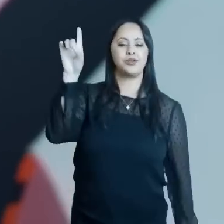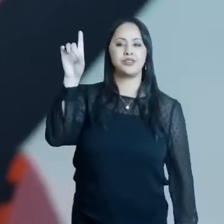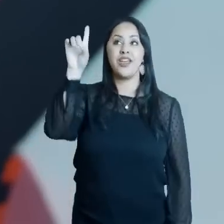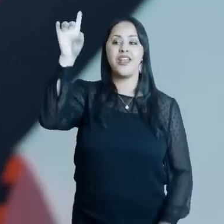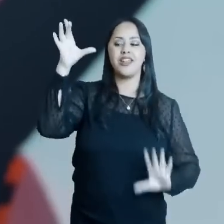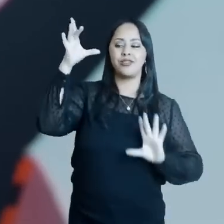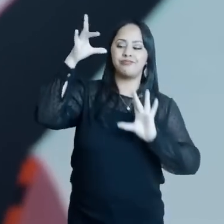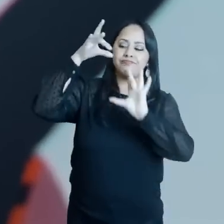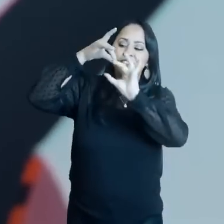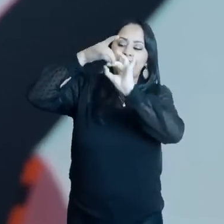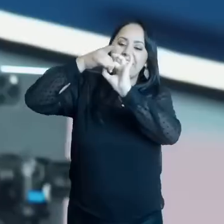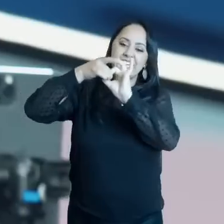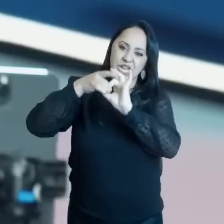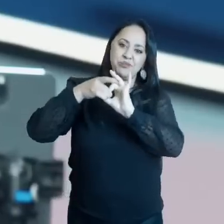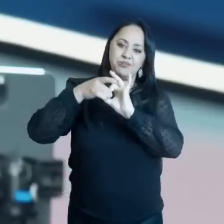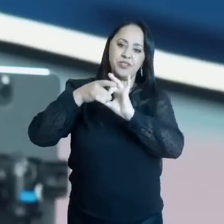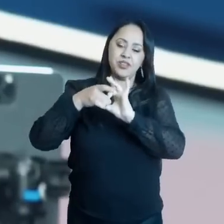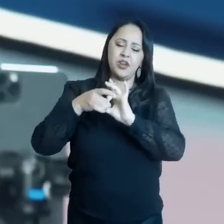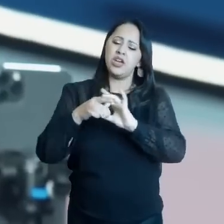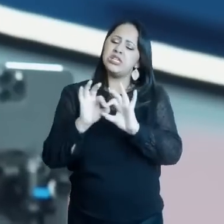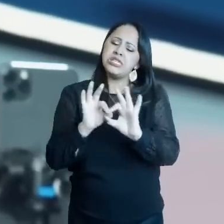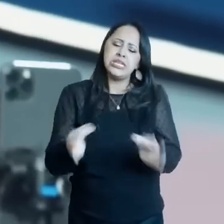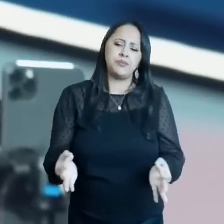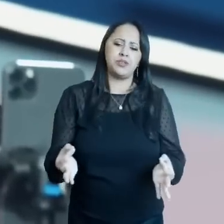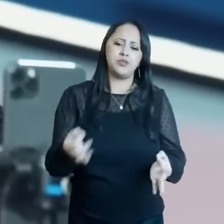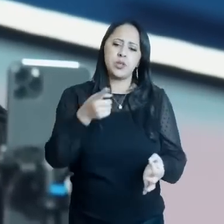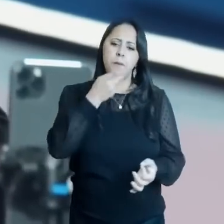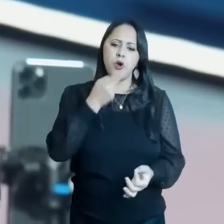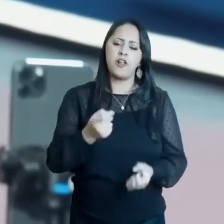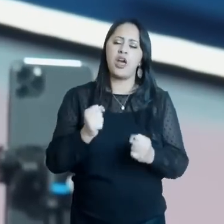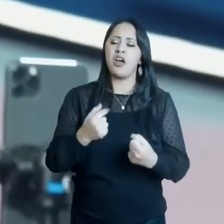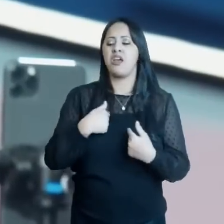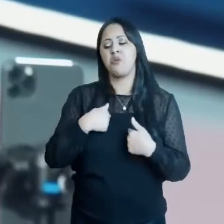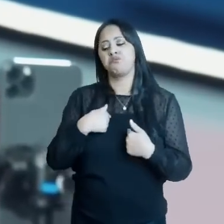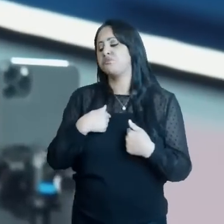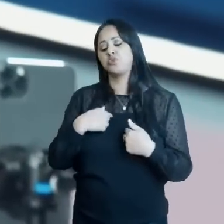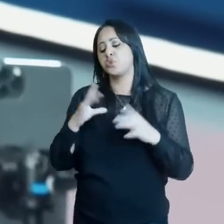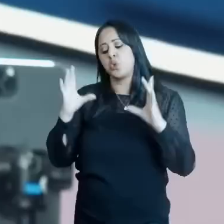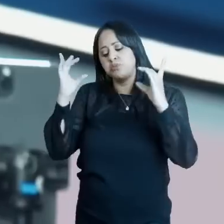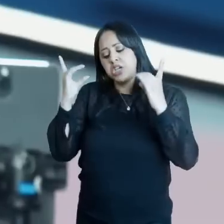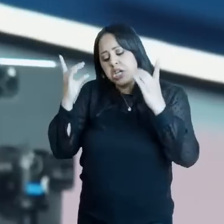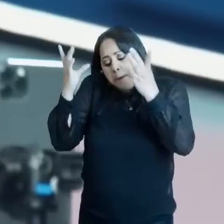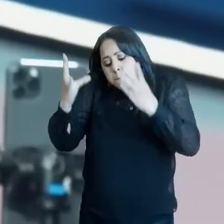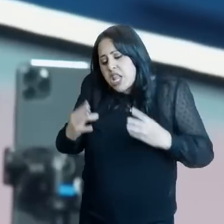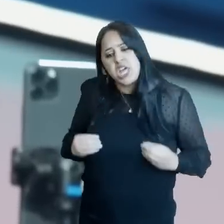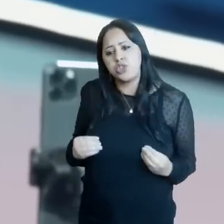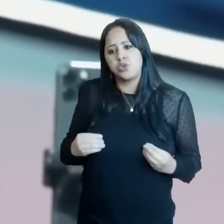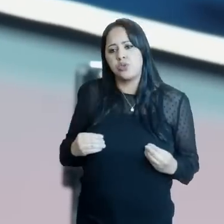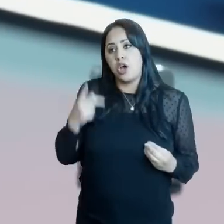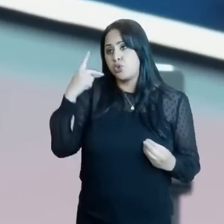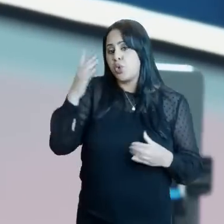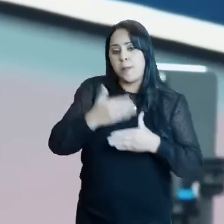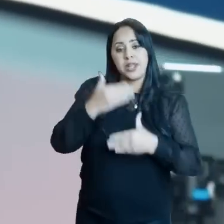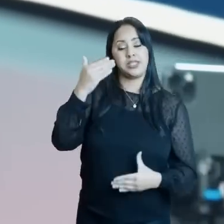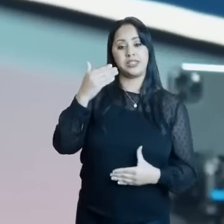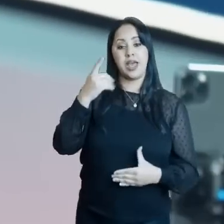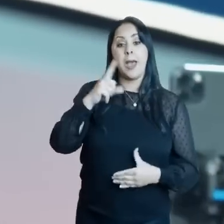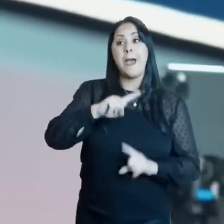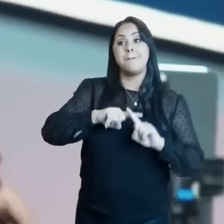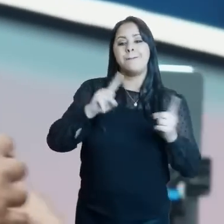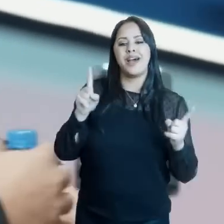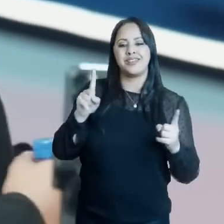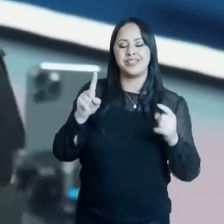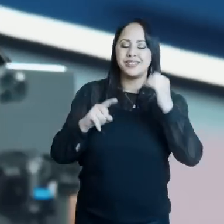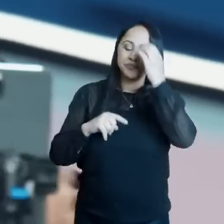simples, a gente fala assim, oh Deus, eu não sou digno de estar na tua presença, mas eu tomo parte aqui, ó, junto no braço aqui,